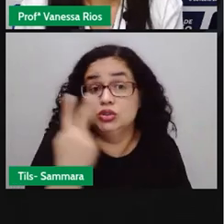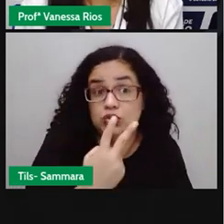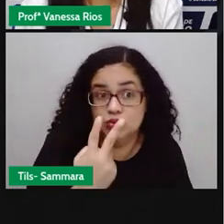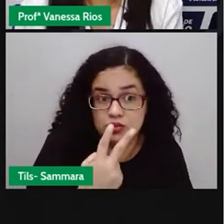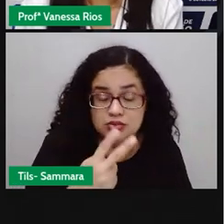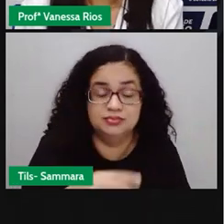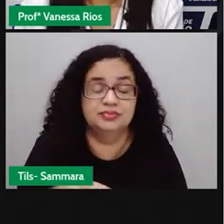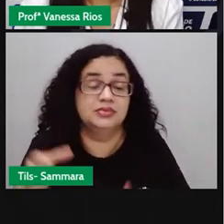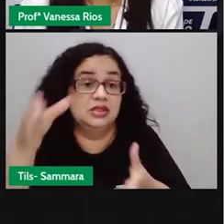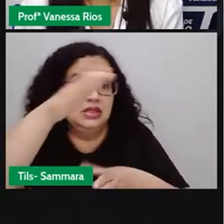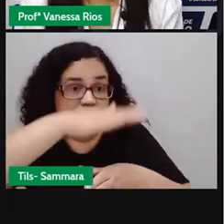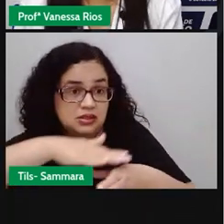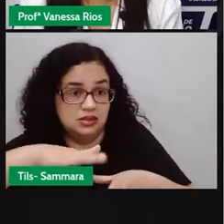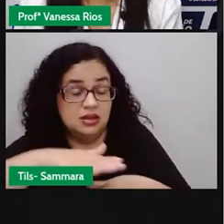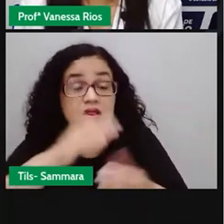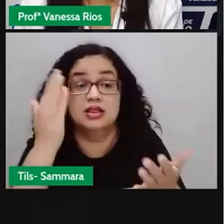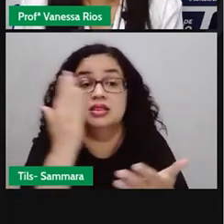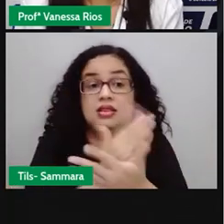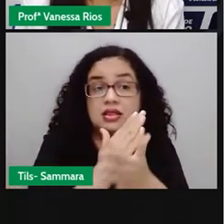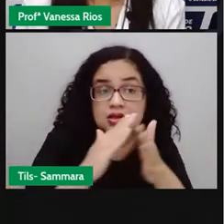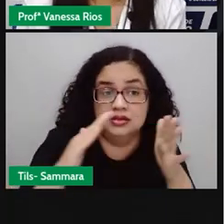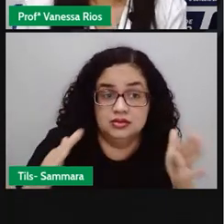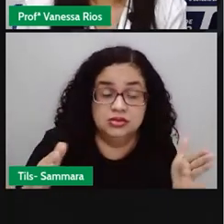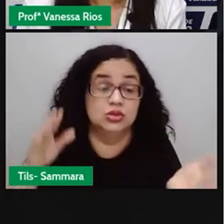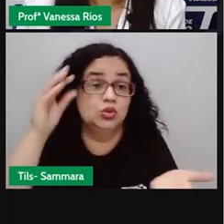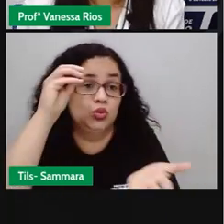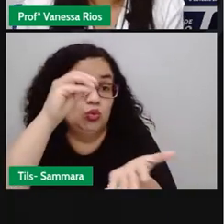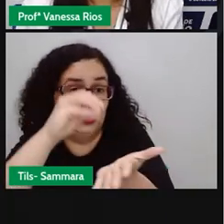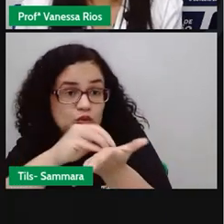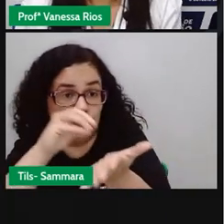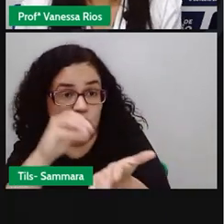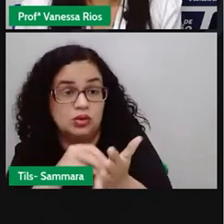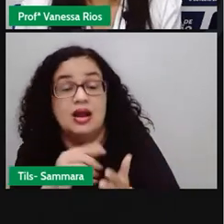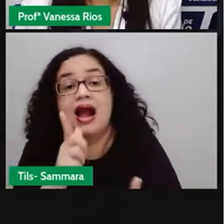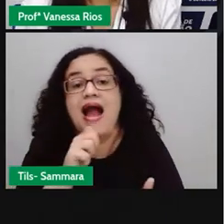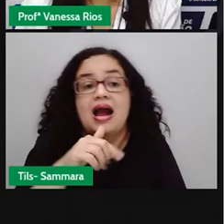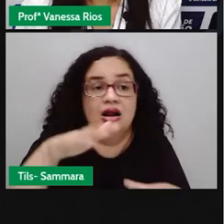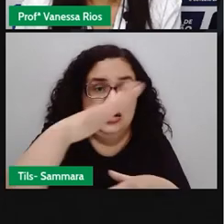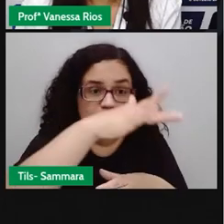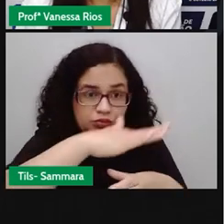Para encher, aí terminar, completar o seu aquário.